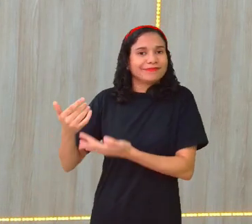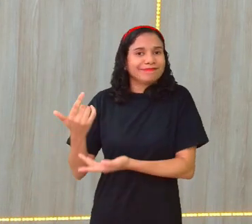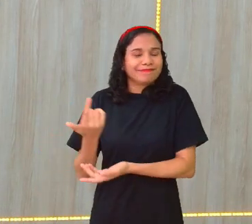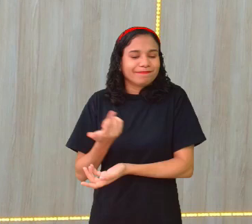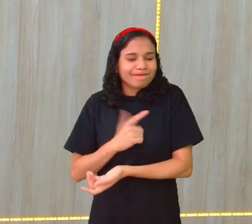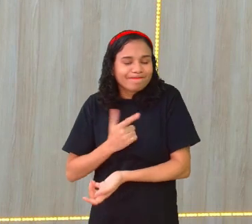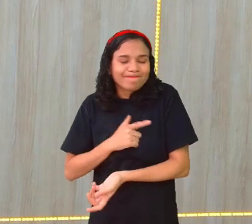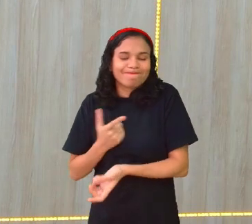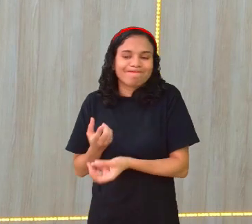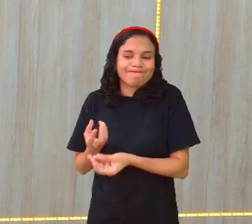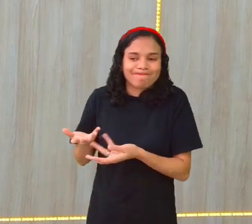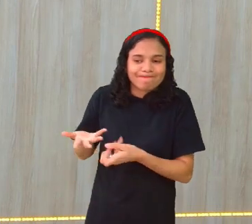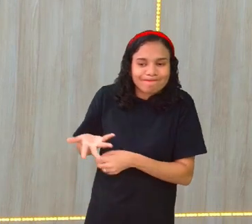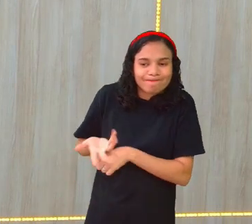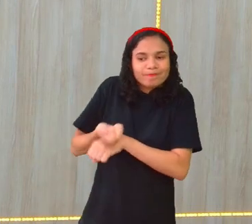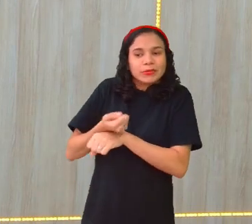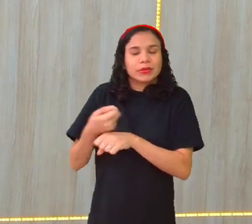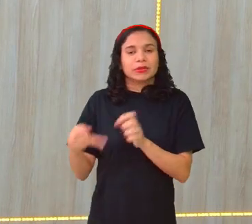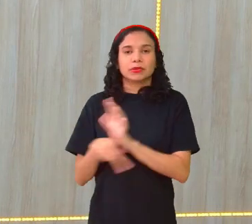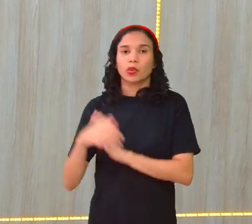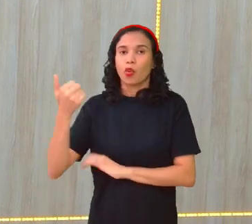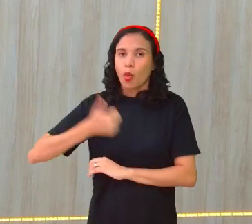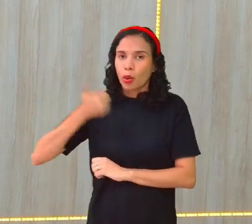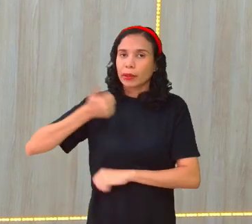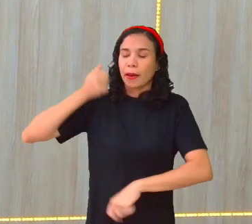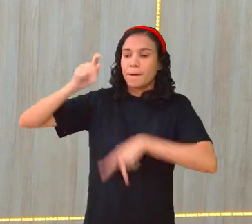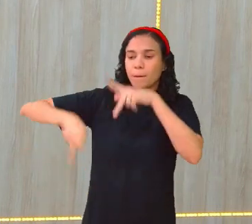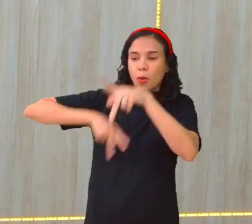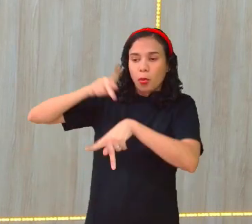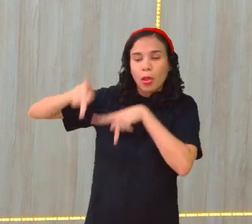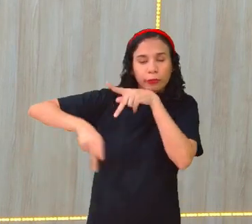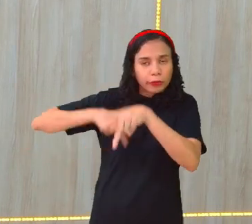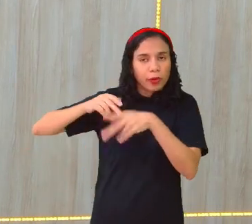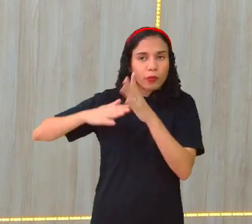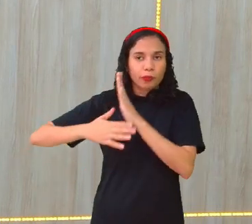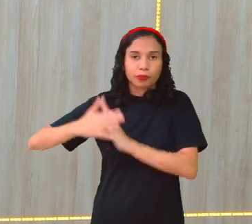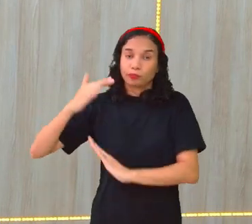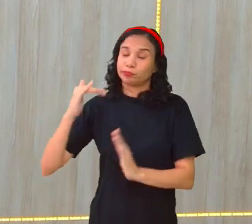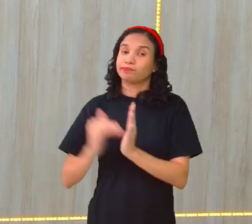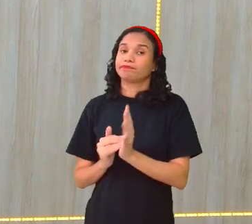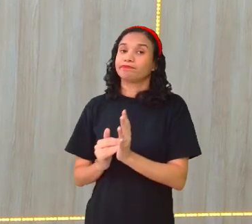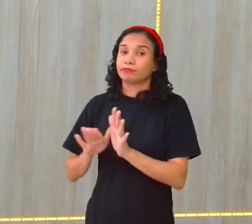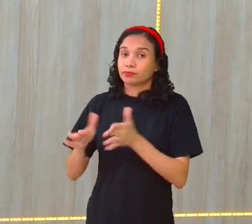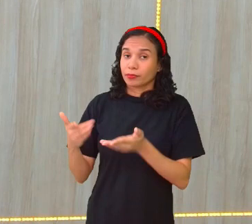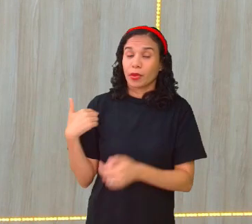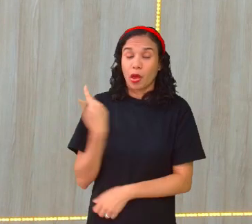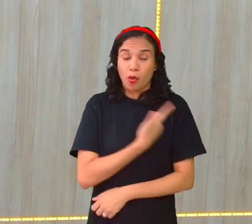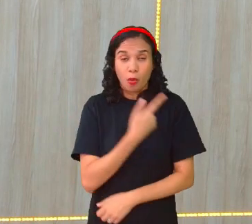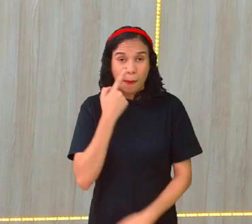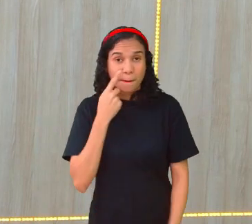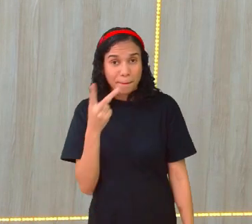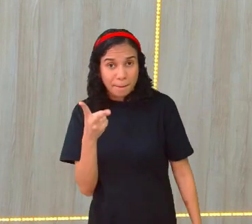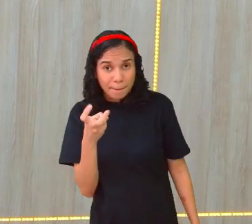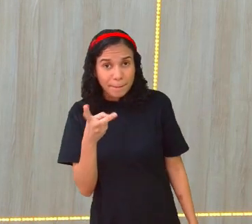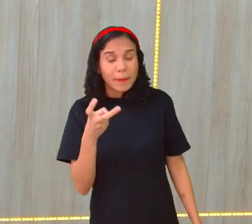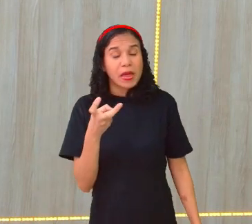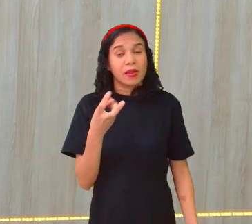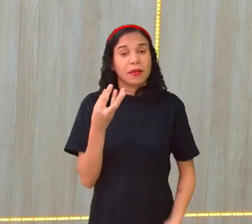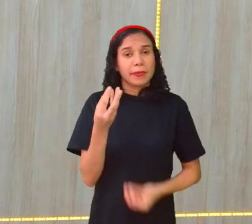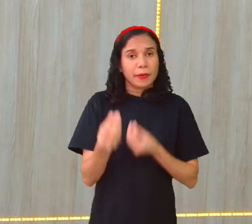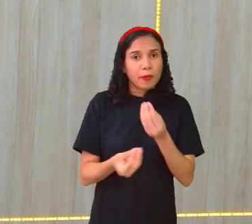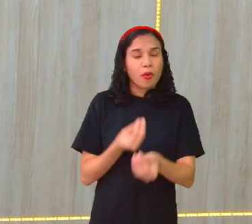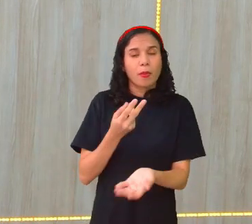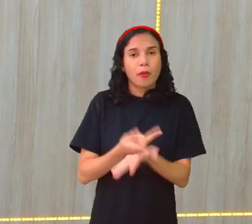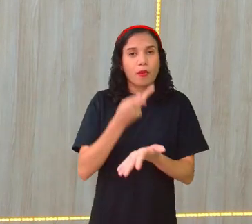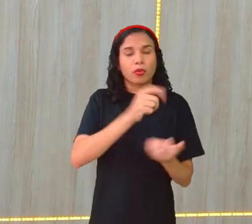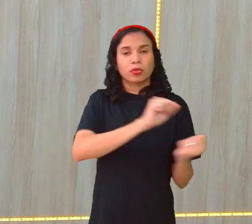são eficientes para toda a população, para atender toda a população. Então, a gente vai ver que depois que aconteceu